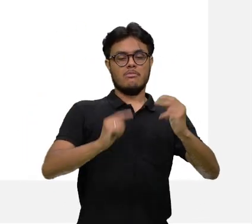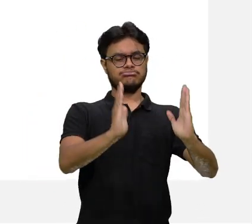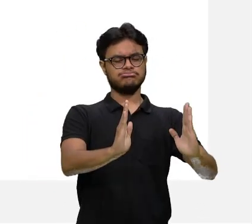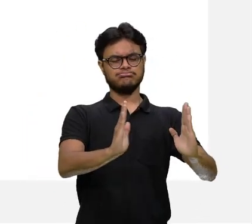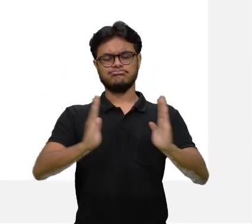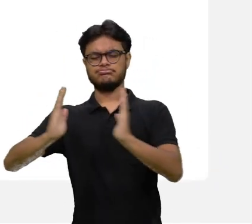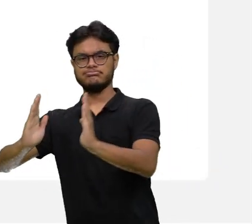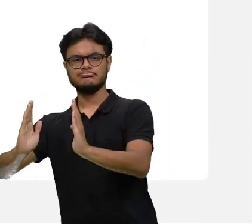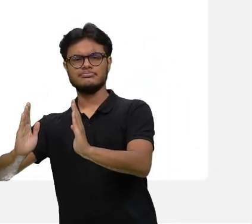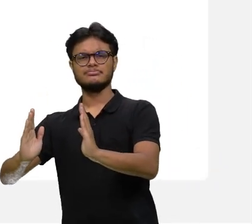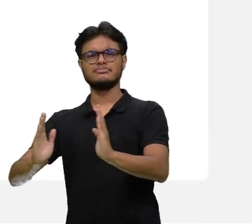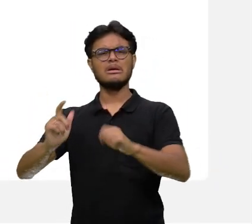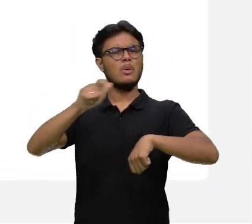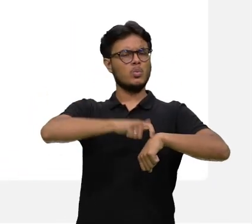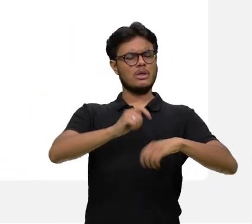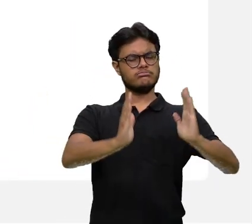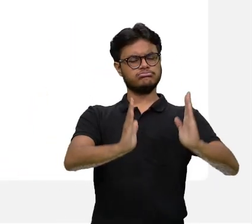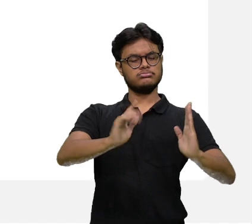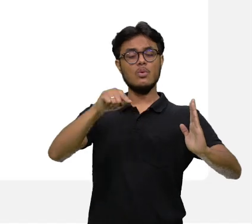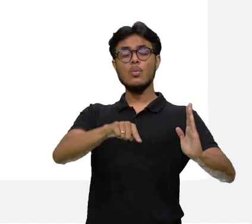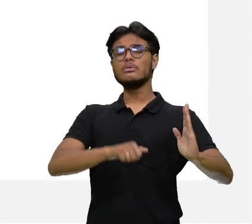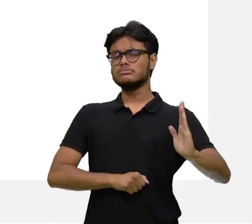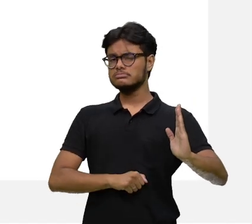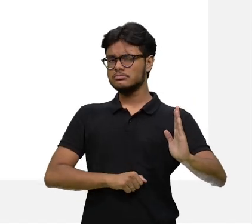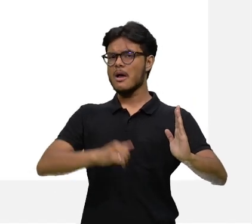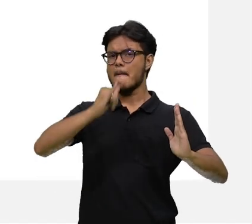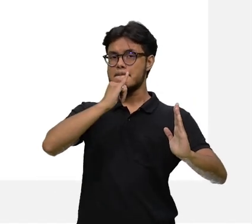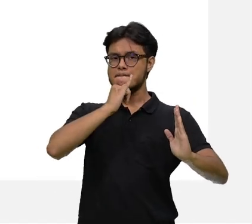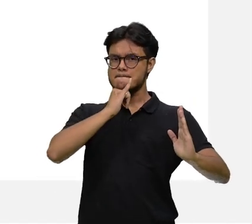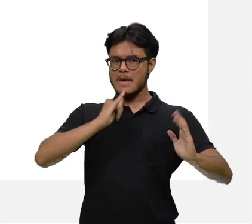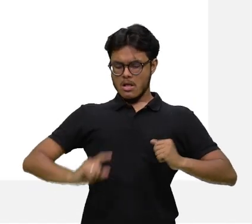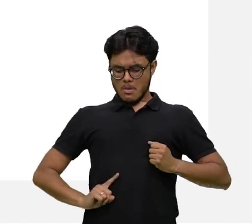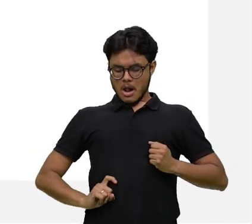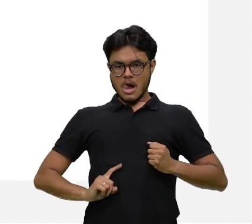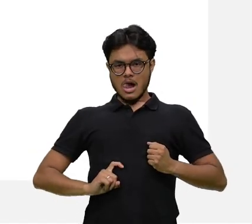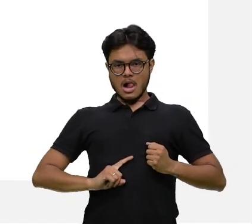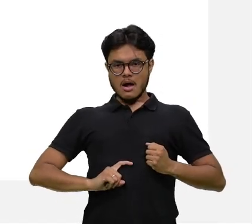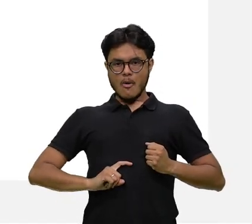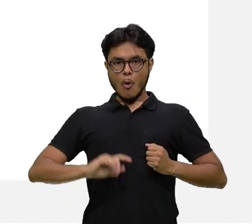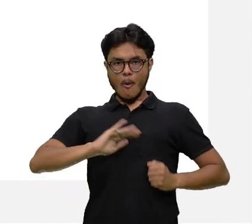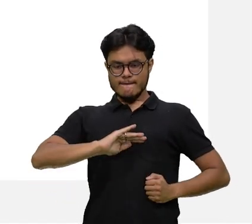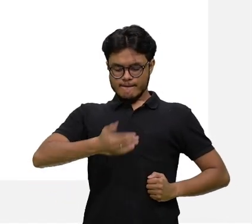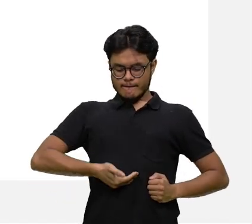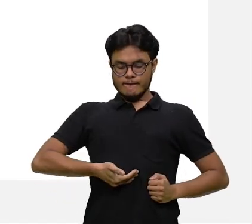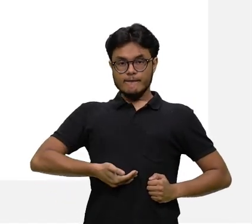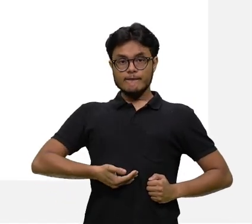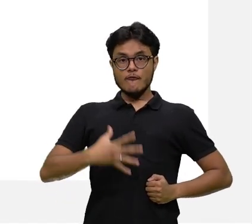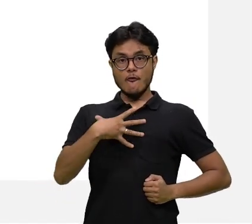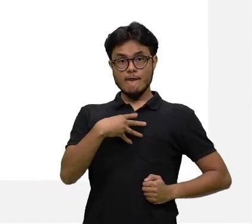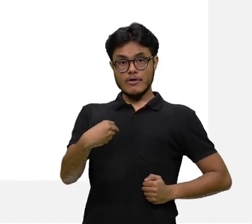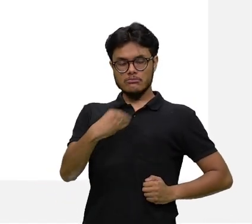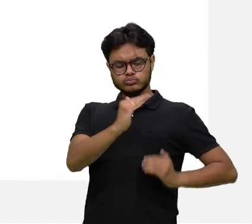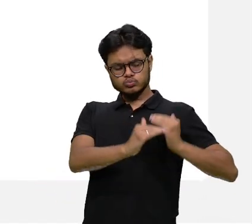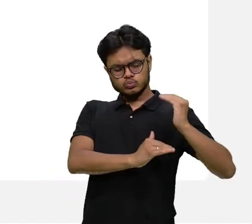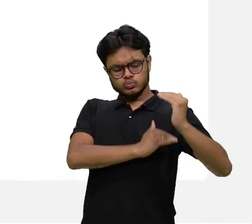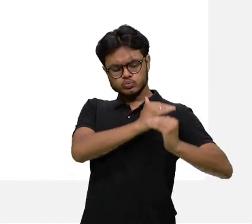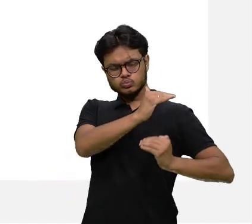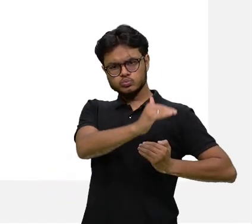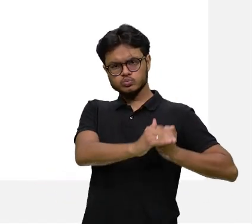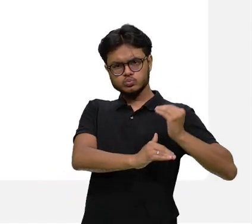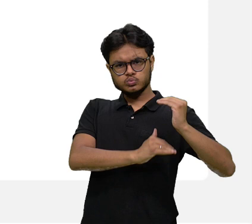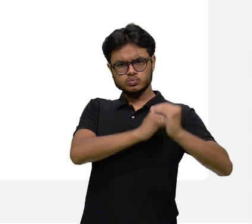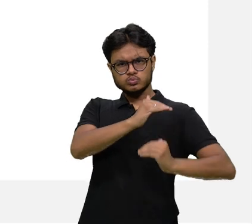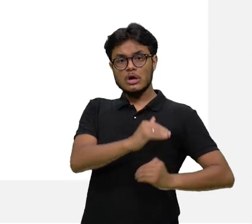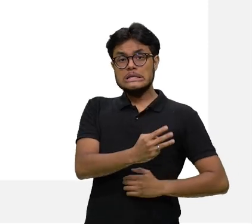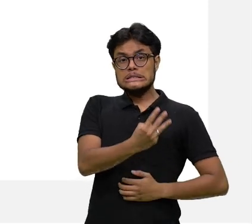primeiro momento é o desenvolvimento embrionário. Desenvolvimento embrionário, gente, que corresponde aos